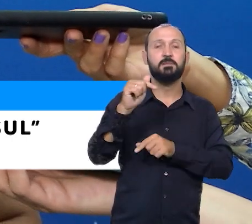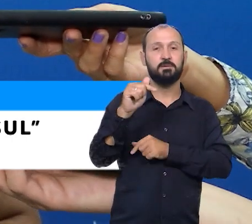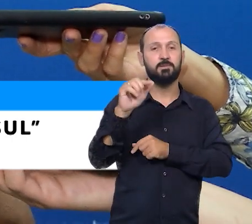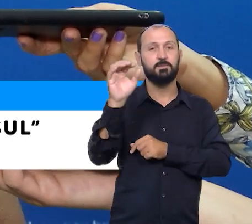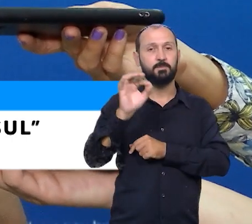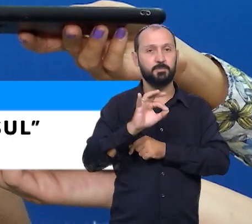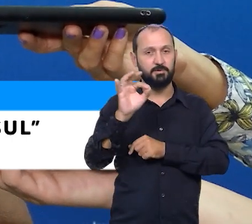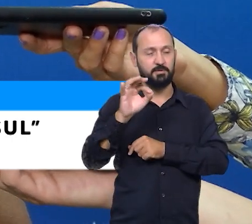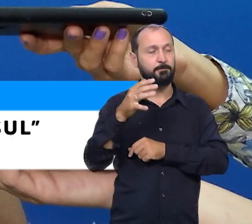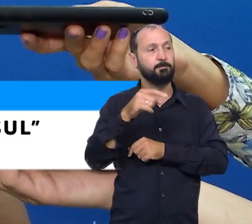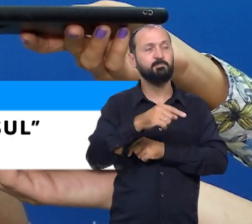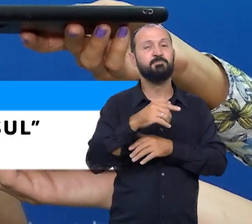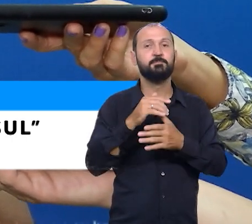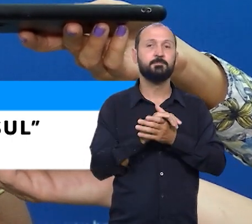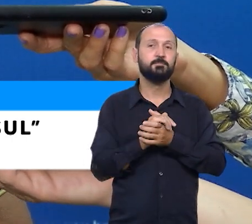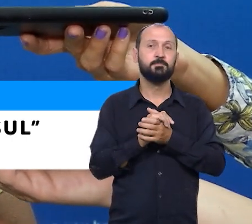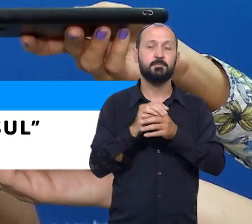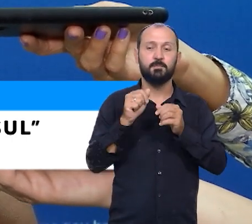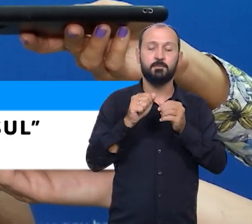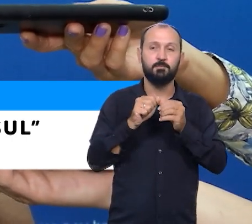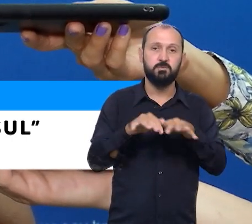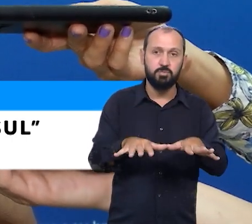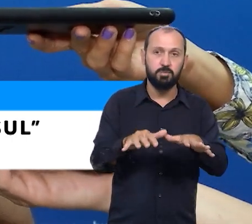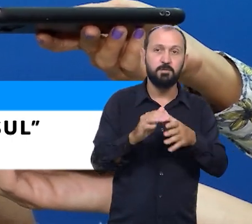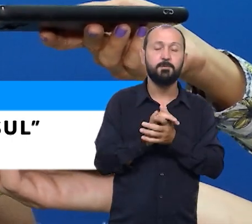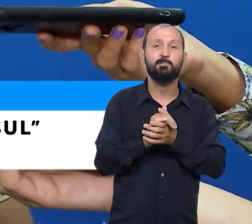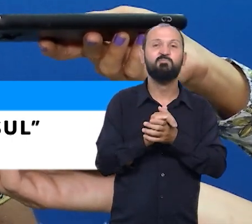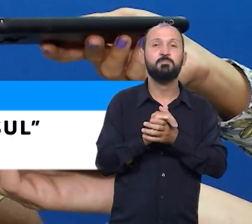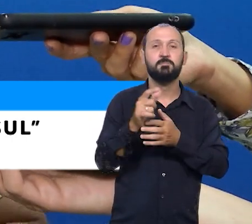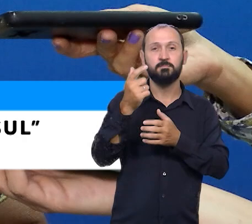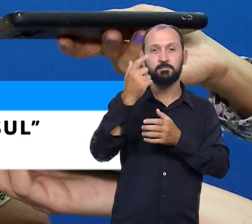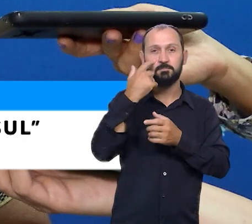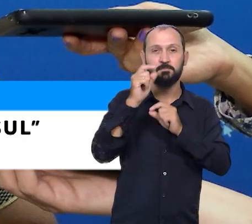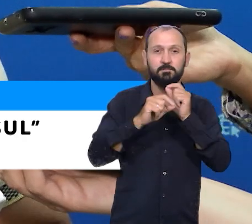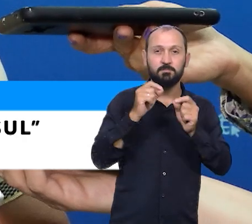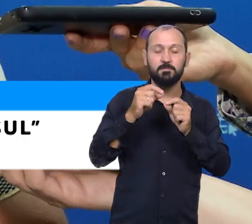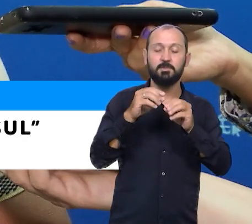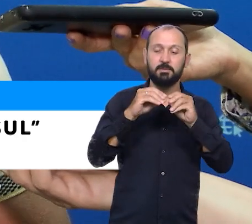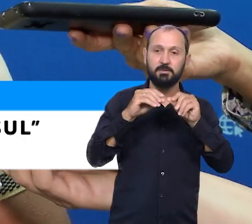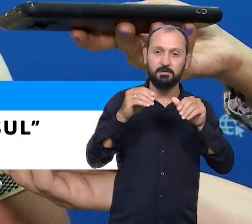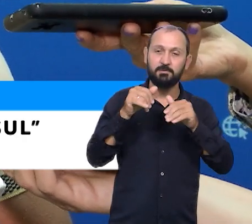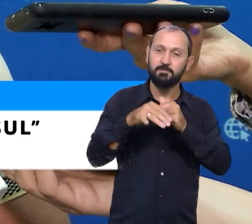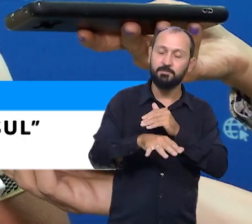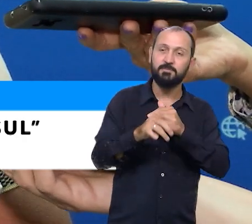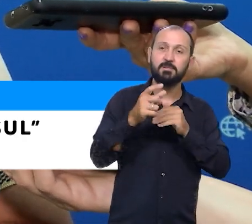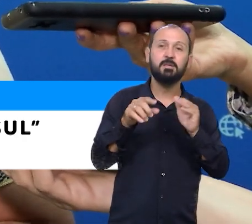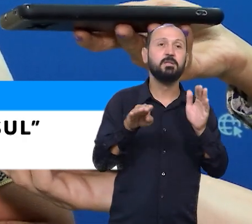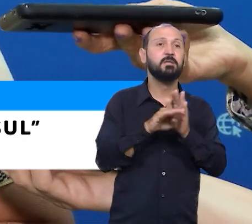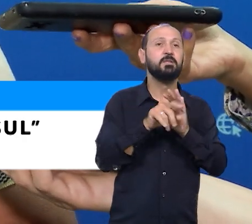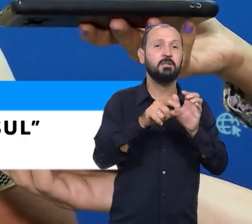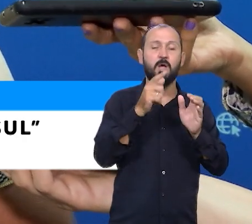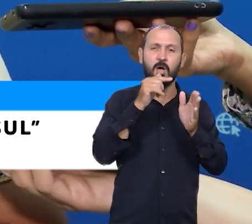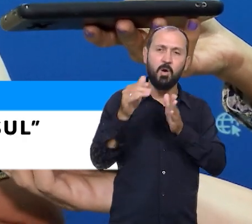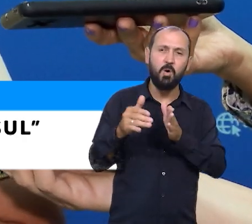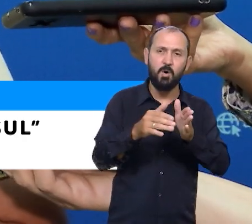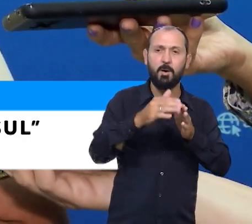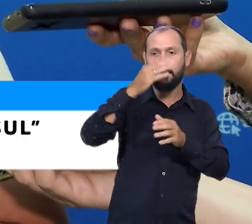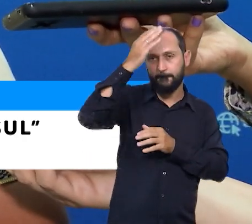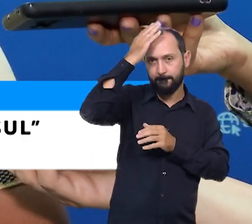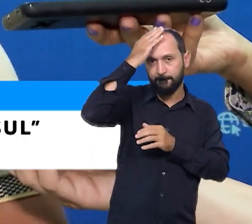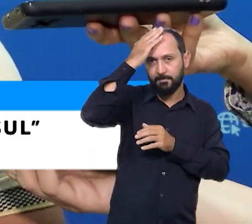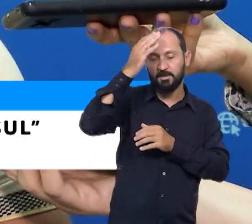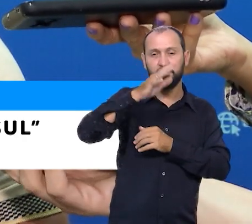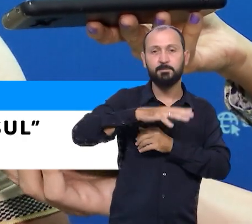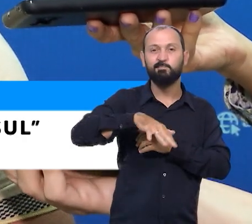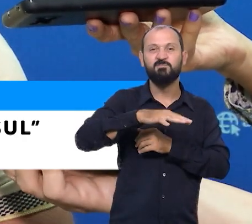do Sul responde por 7% da vazão. Só que 7% de vazão, só que em termos de sedimentos que chegam no Rio